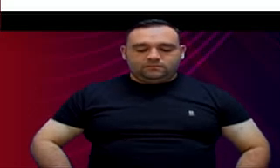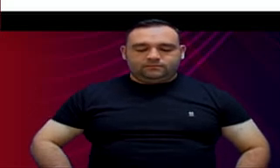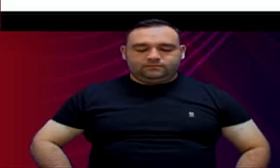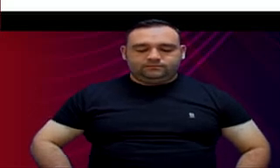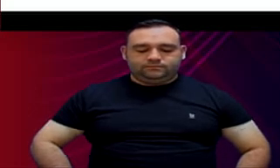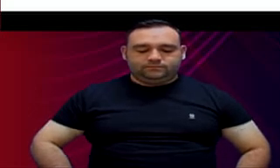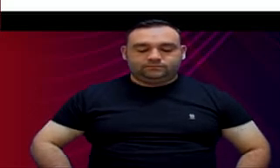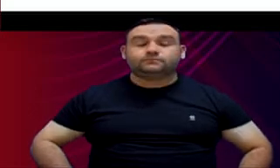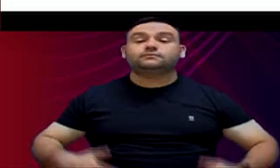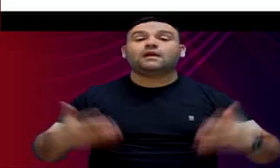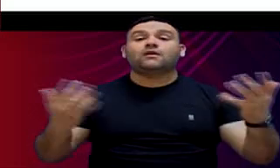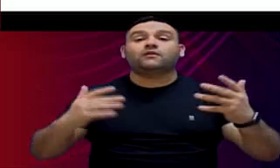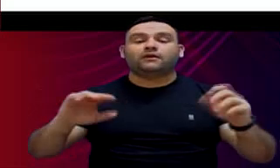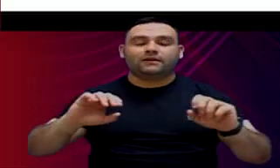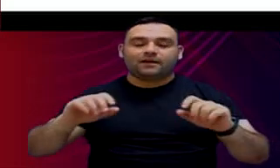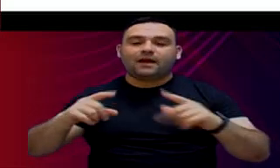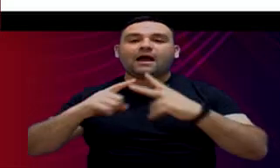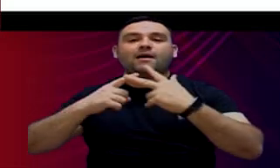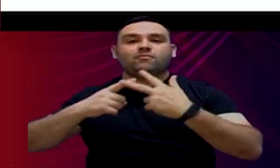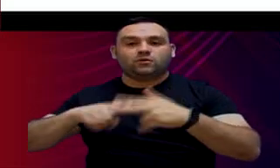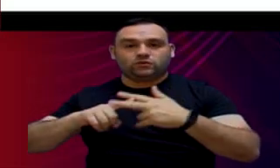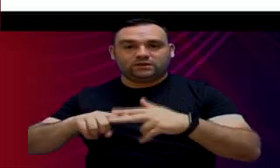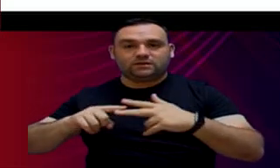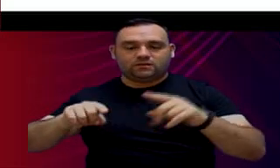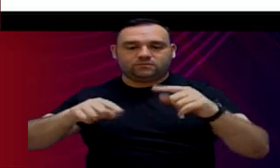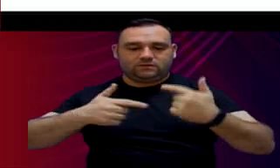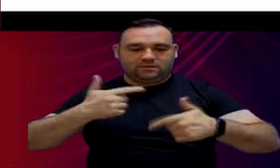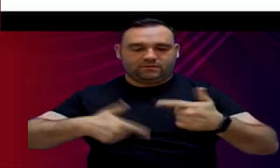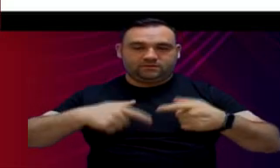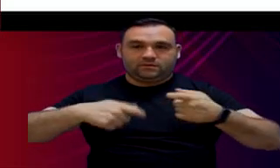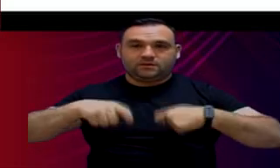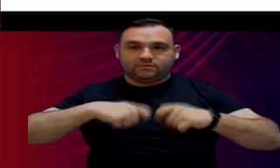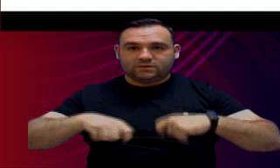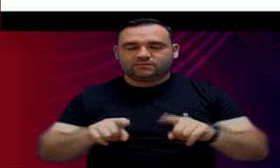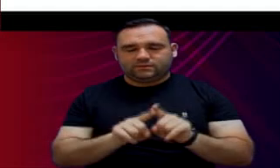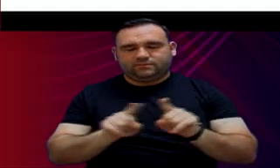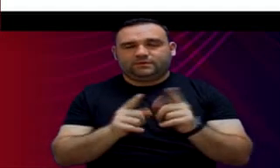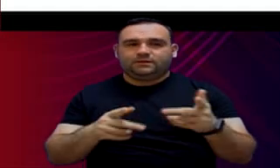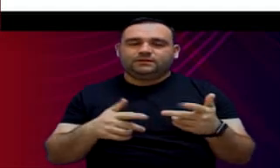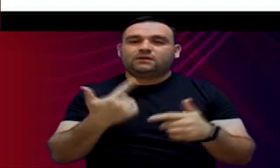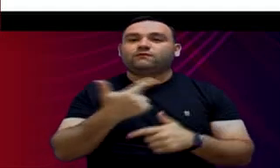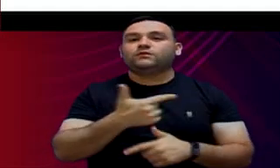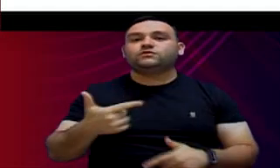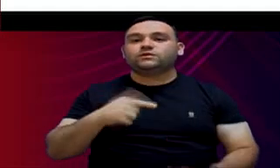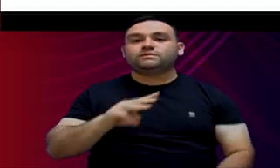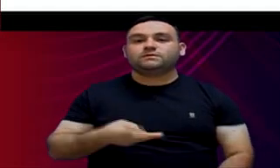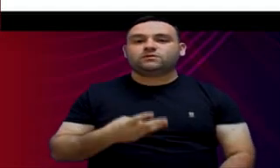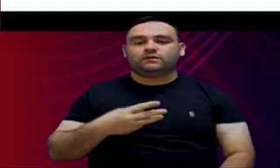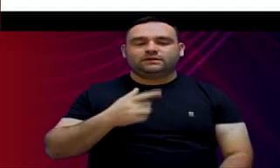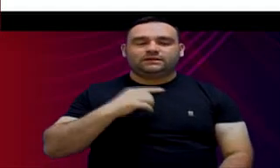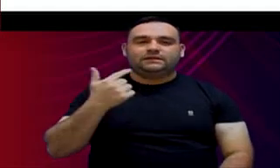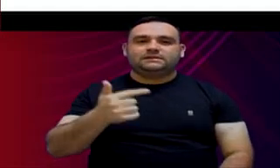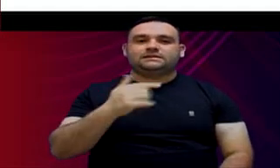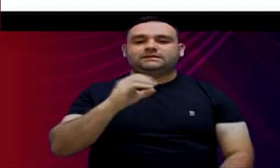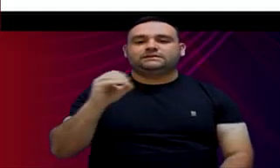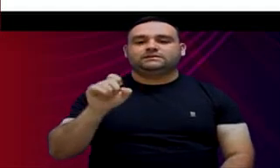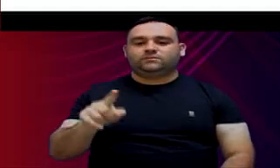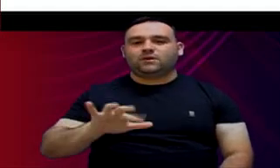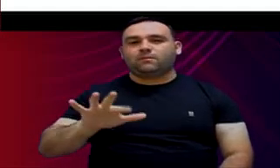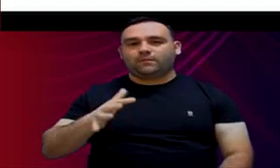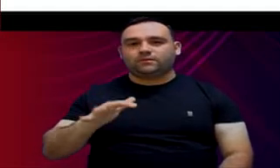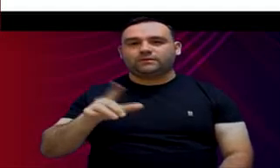bom daí nós temos as ações da manutenção dos serviços administrativos então esses 22 milhões e setecentos